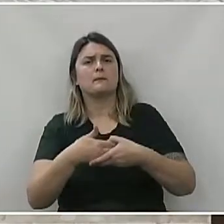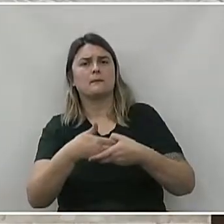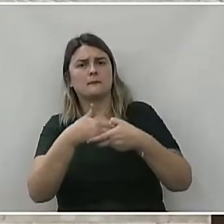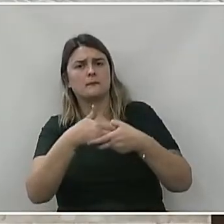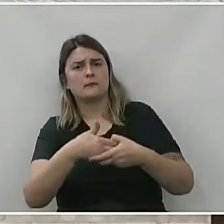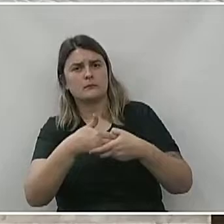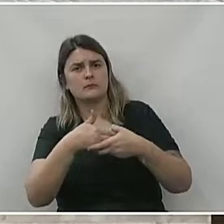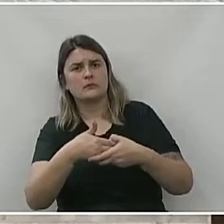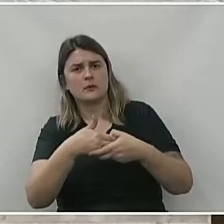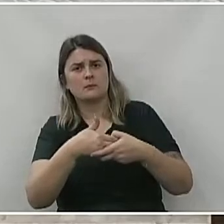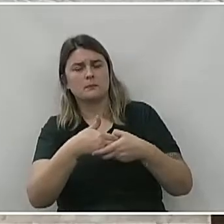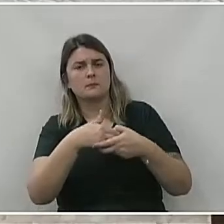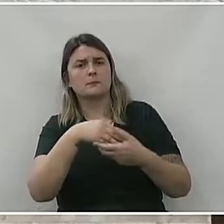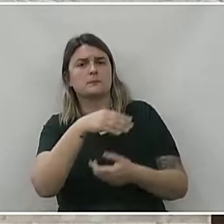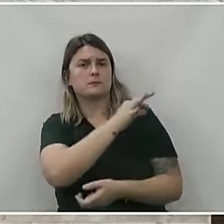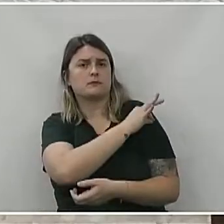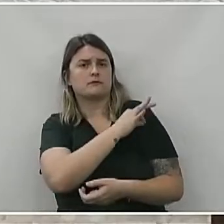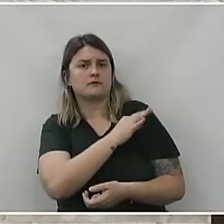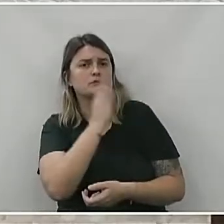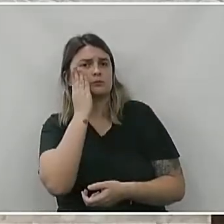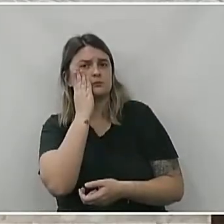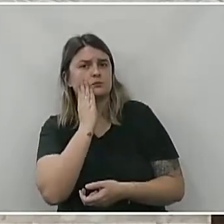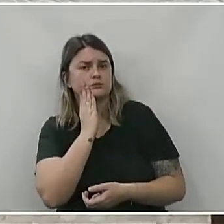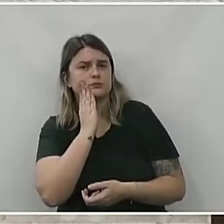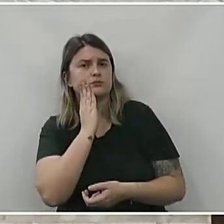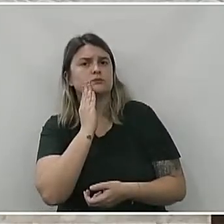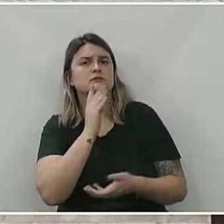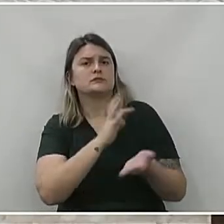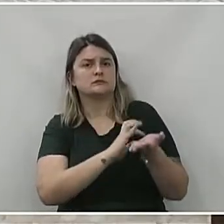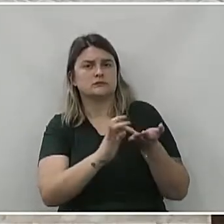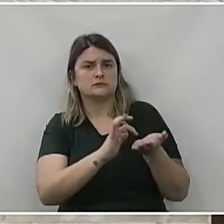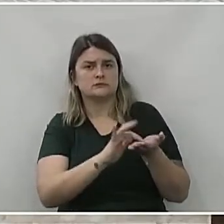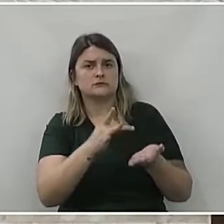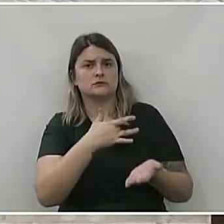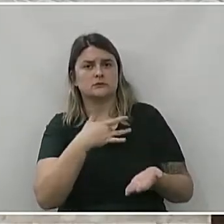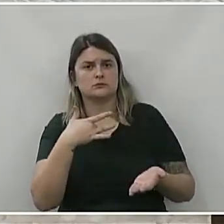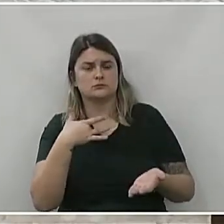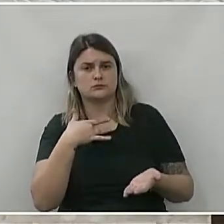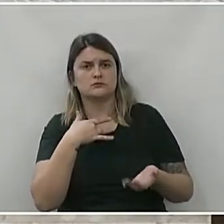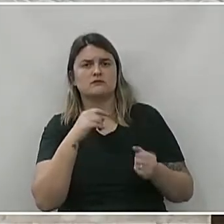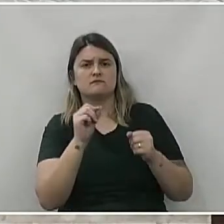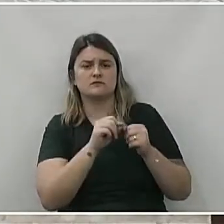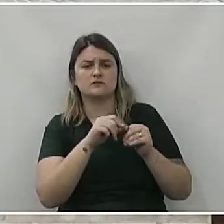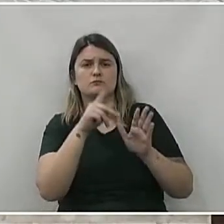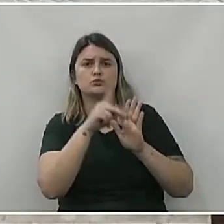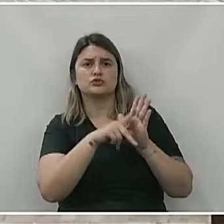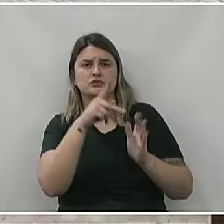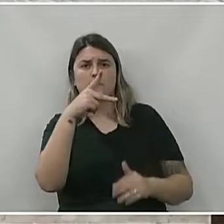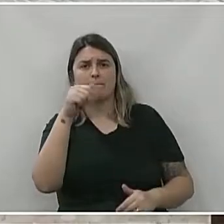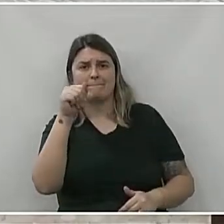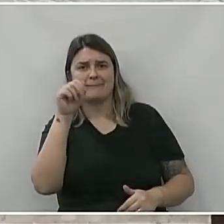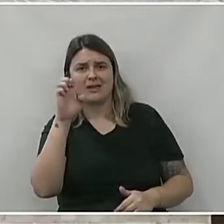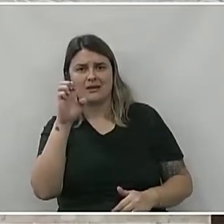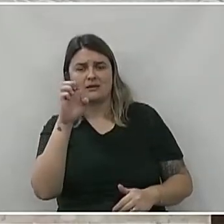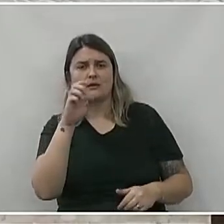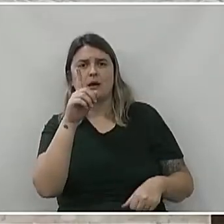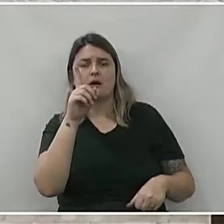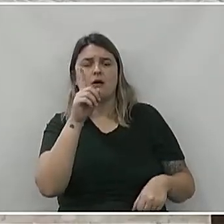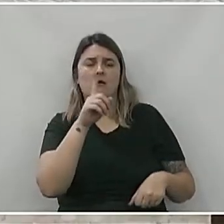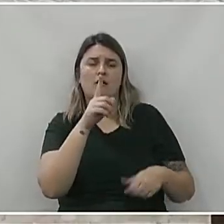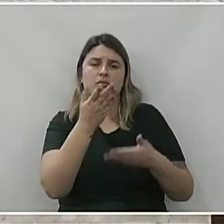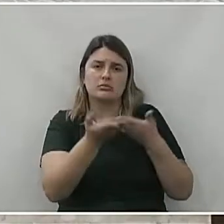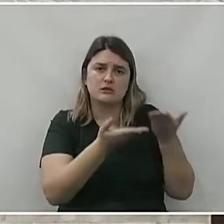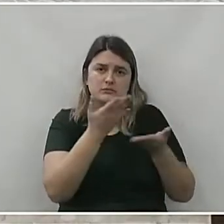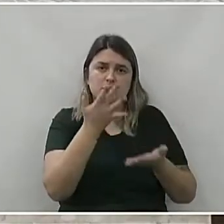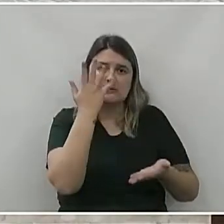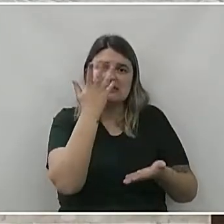né, o prefeito Bachir, o Poder Executivo, a Secretaria de Saúde, pelo projeto PAI, né, que é o Pronto Atendimento Infantil, que